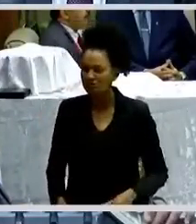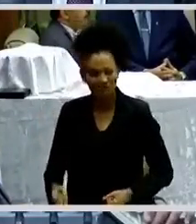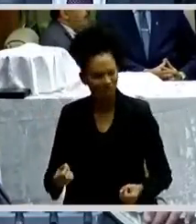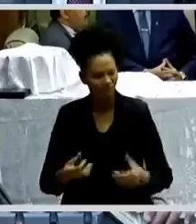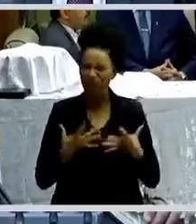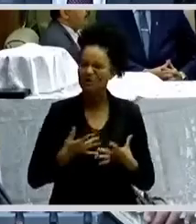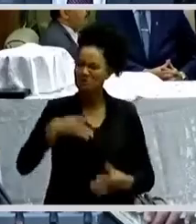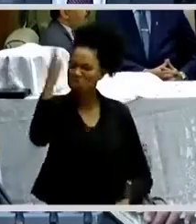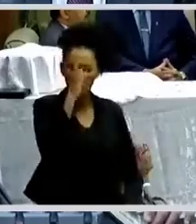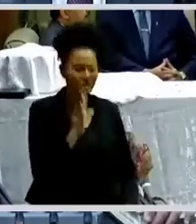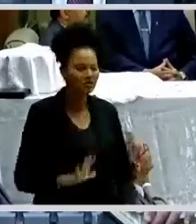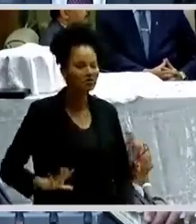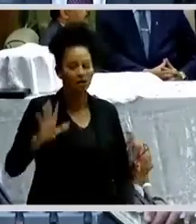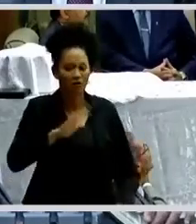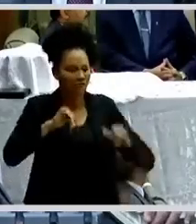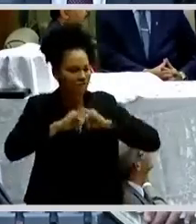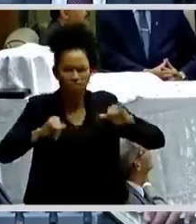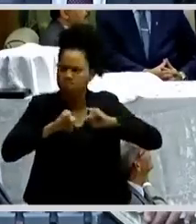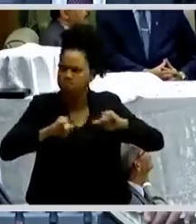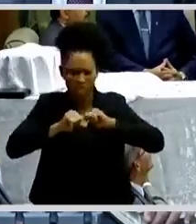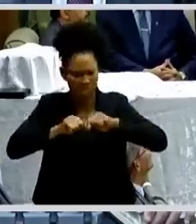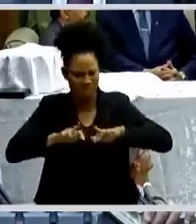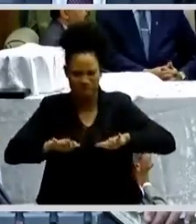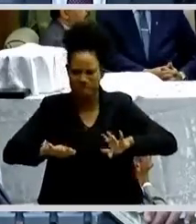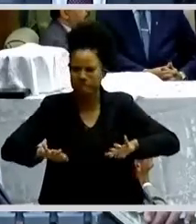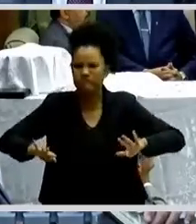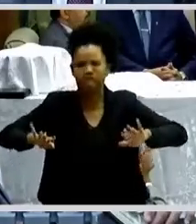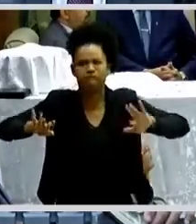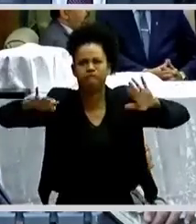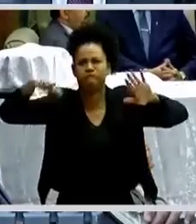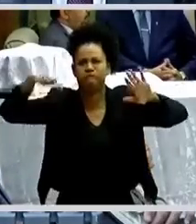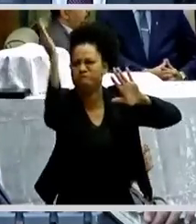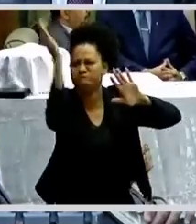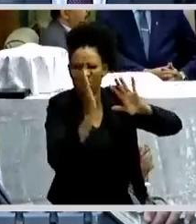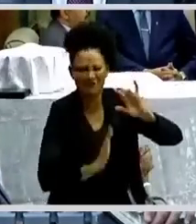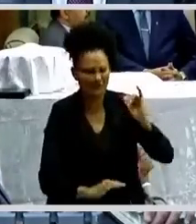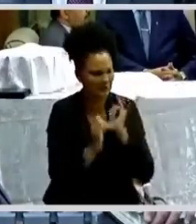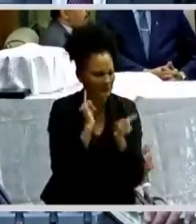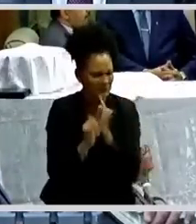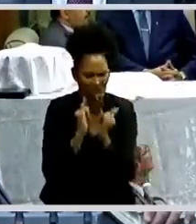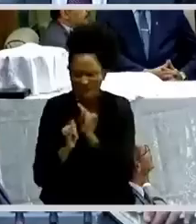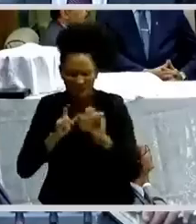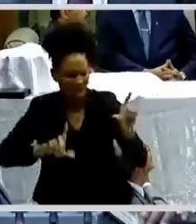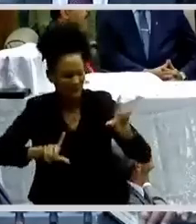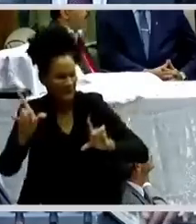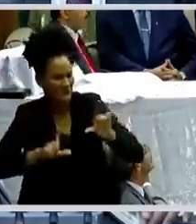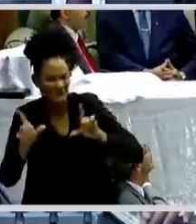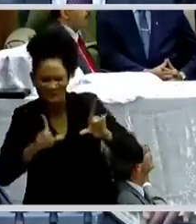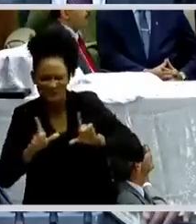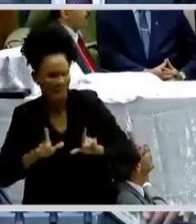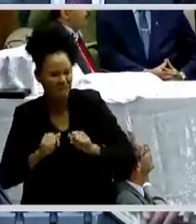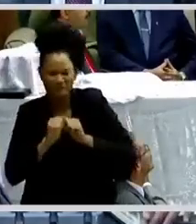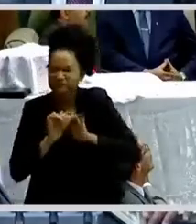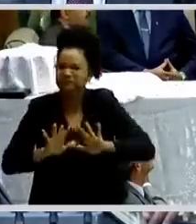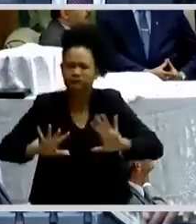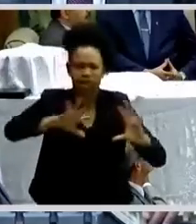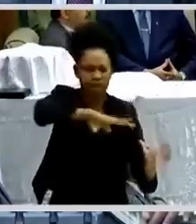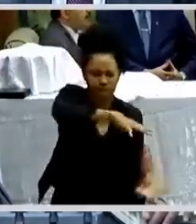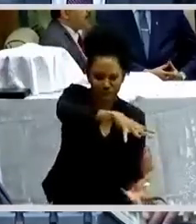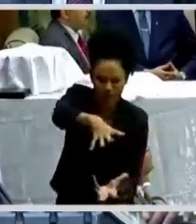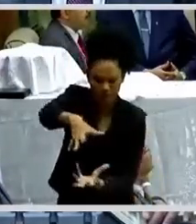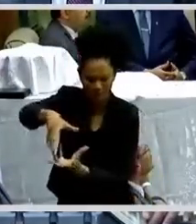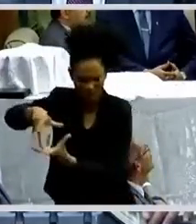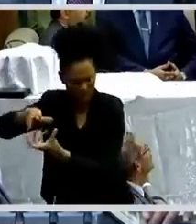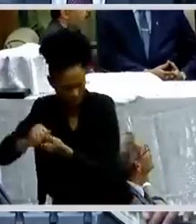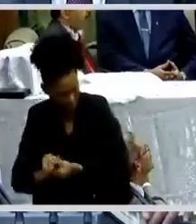o Brasil, e a notícia se espalhava por todo o Brasil, via internet, via TV, em rede nacional, para o mundo, que a